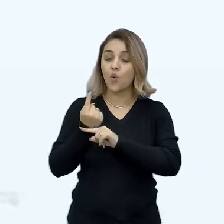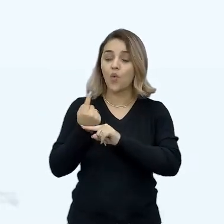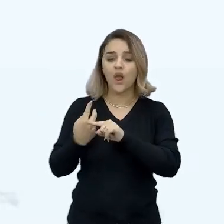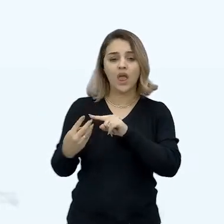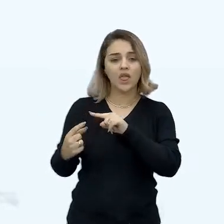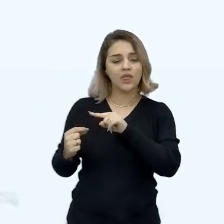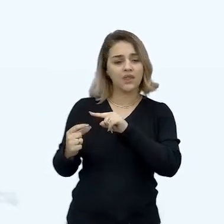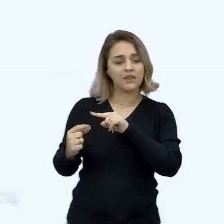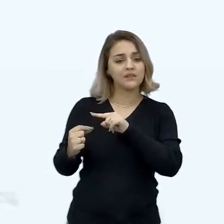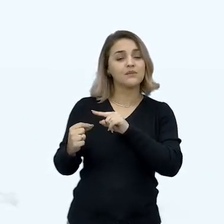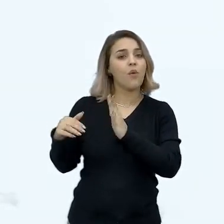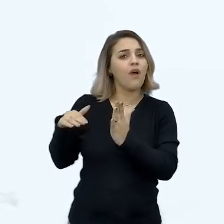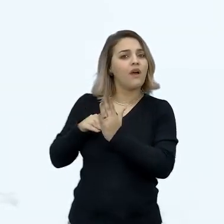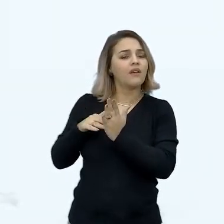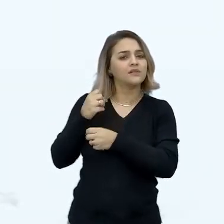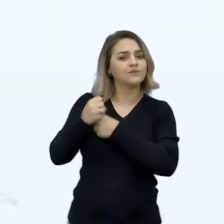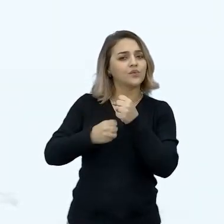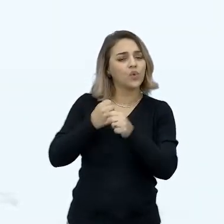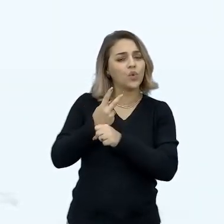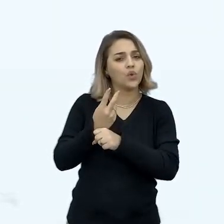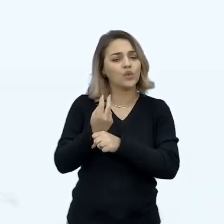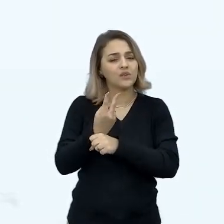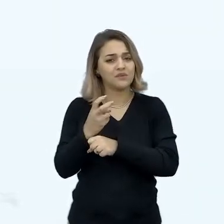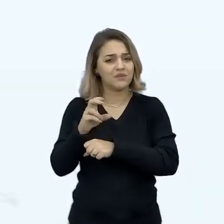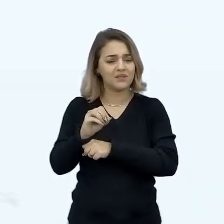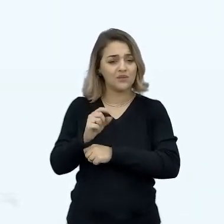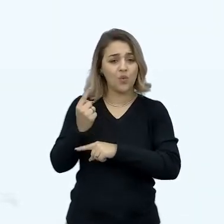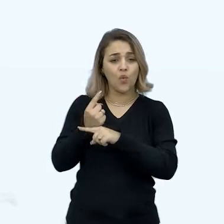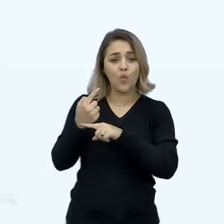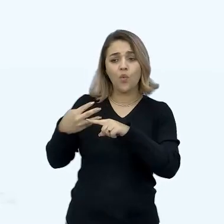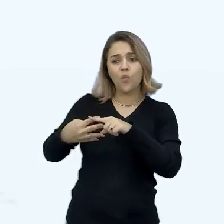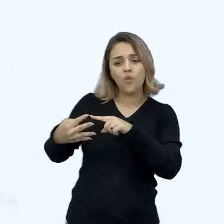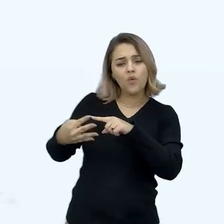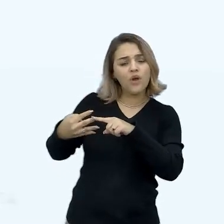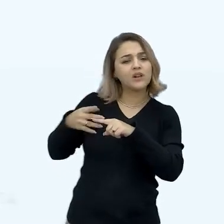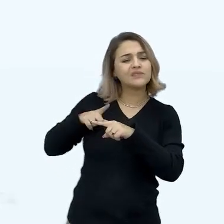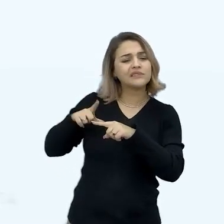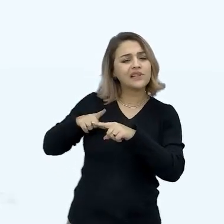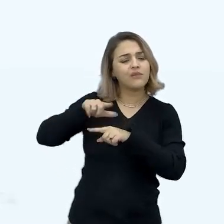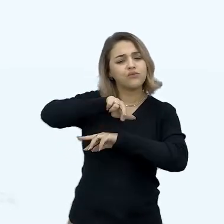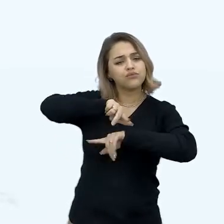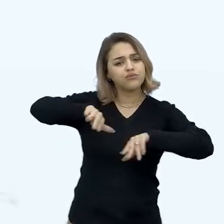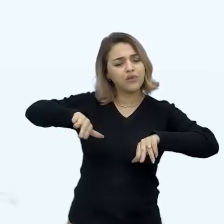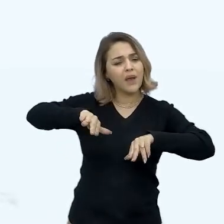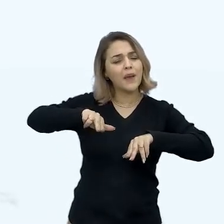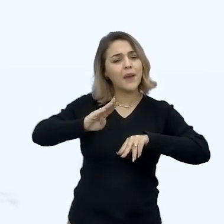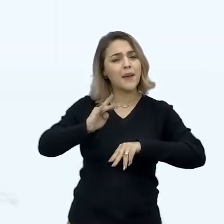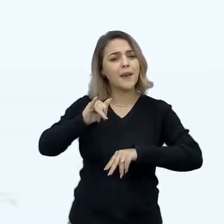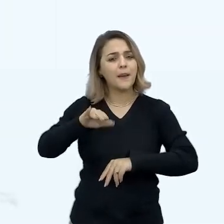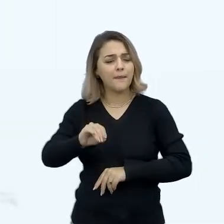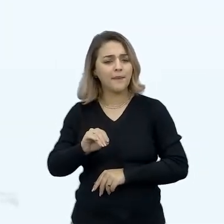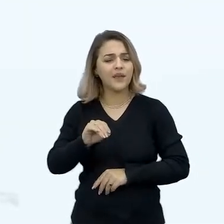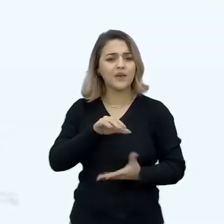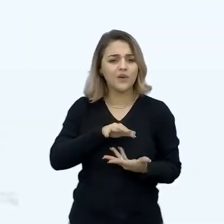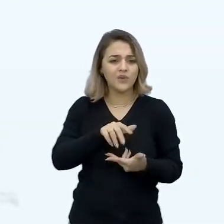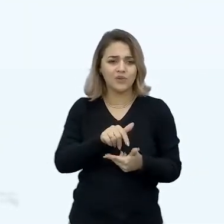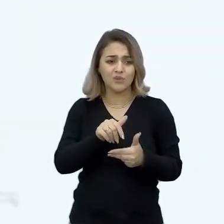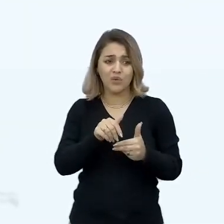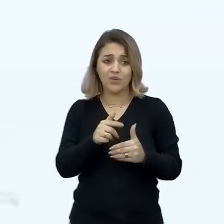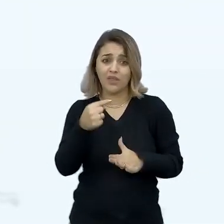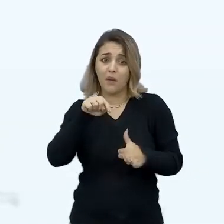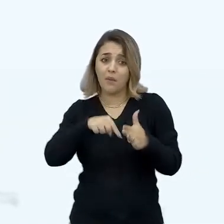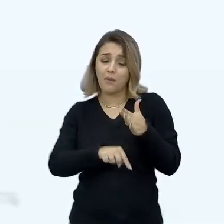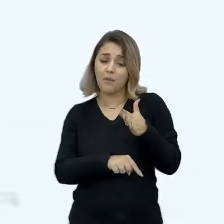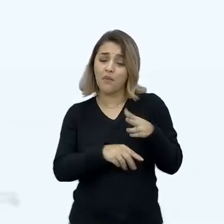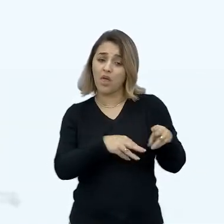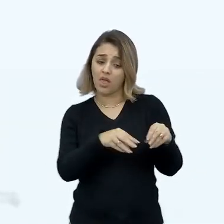até 2050. 1/4 de toda a biodiversidade do mundo está abaixo dos nossos pés, no subsolo. Isso reflete muito